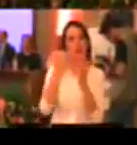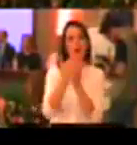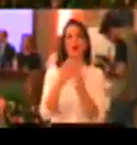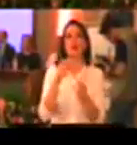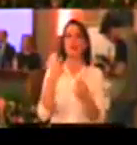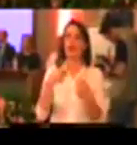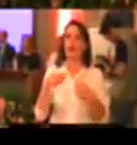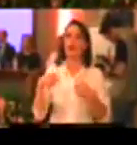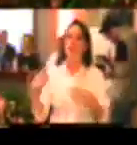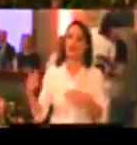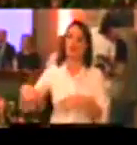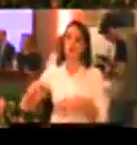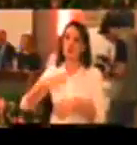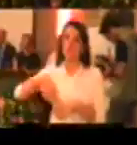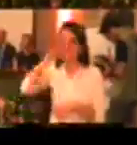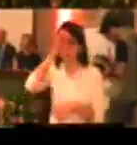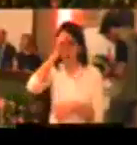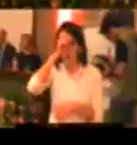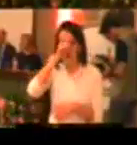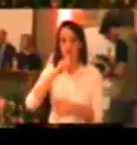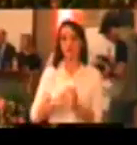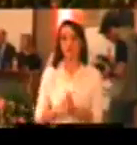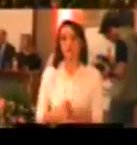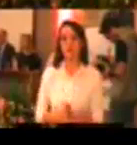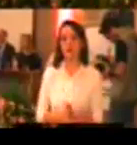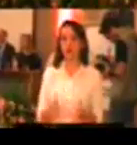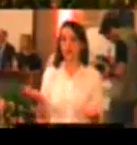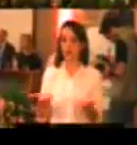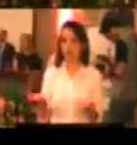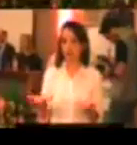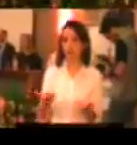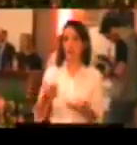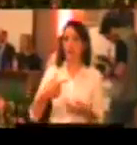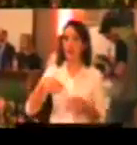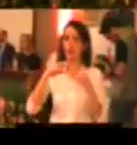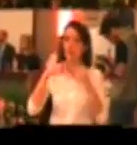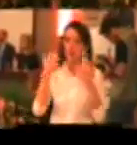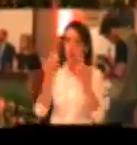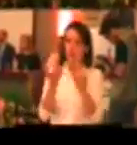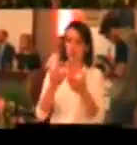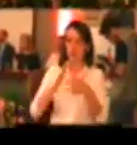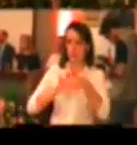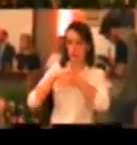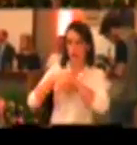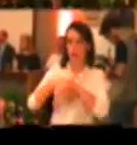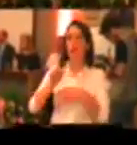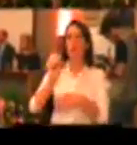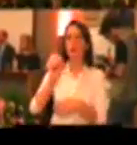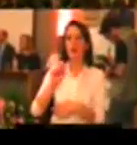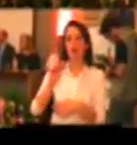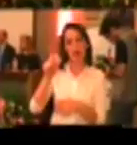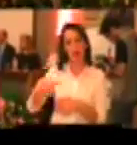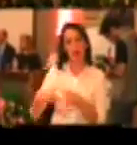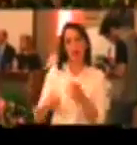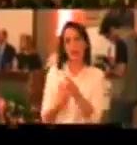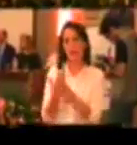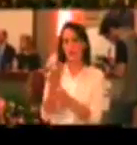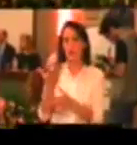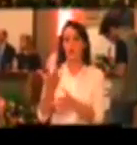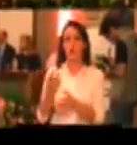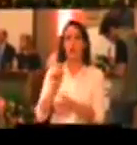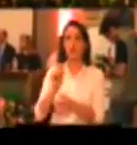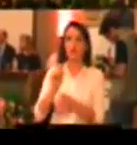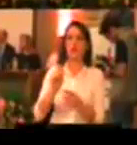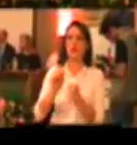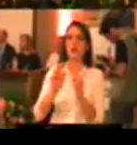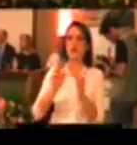cada vez mais oportunizar o conhecimento. E o que nós teremos nesta noite aqui é isso, a instalação de